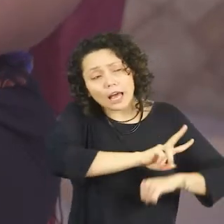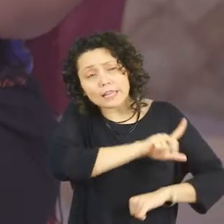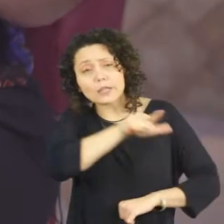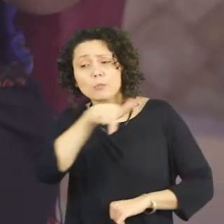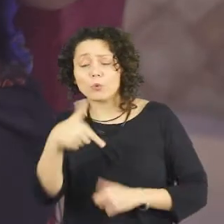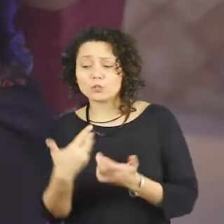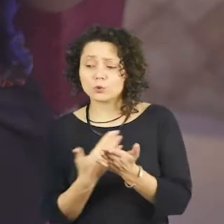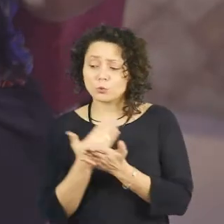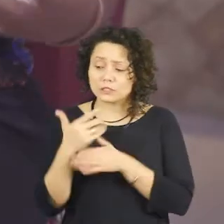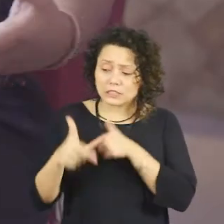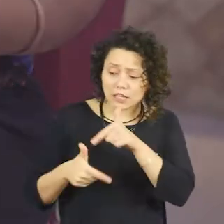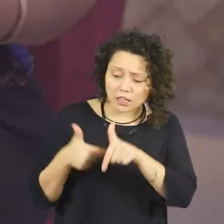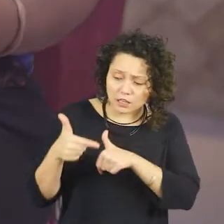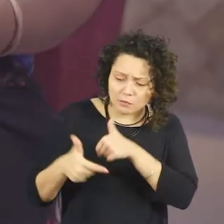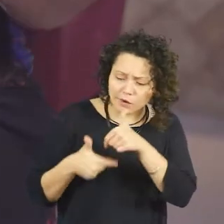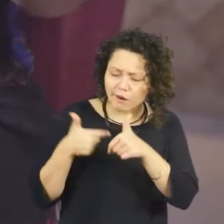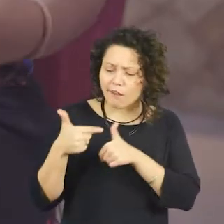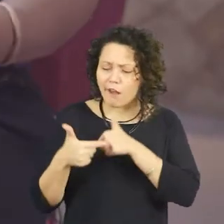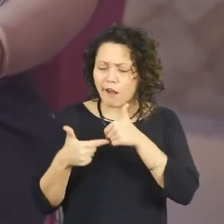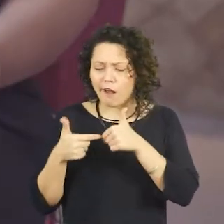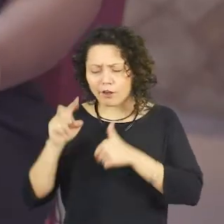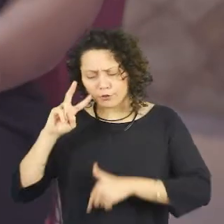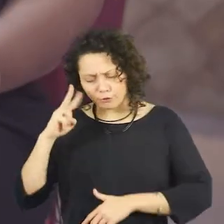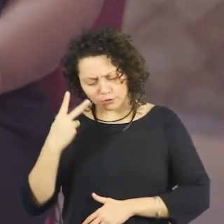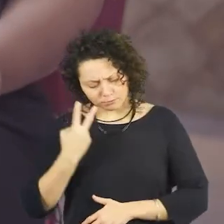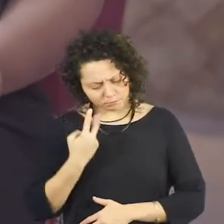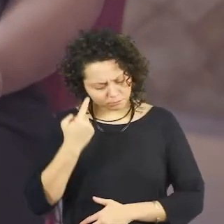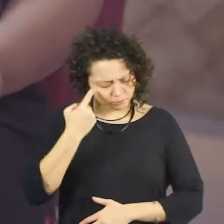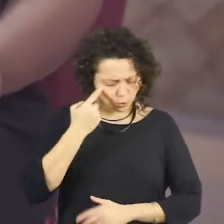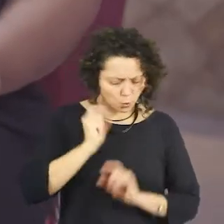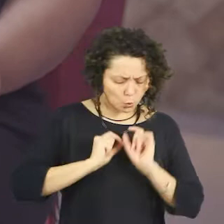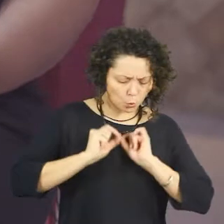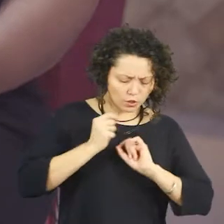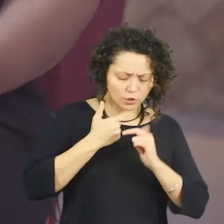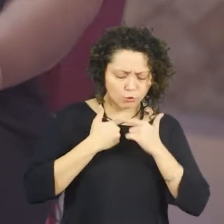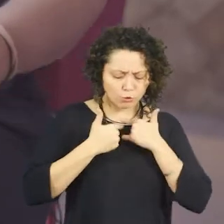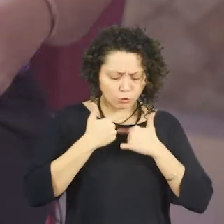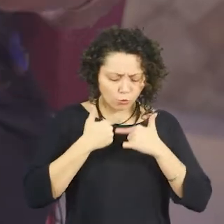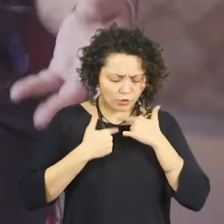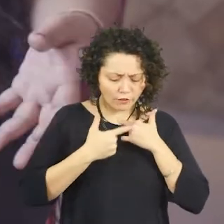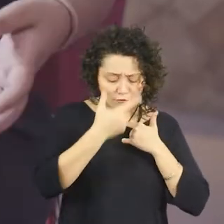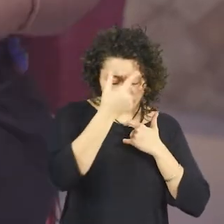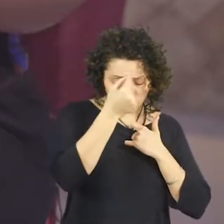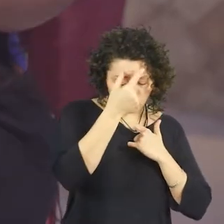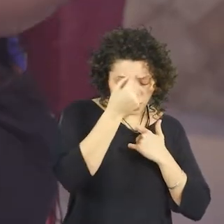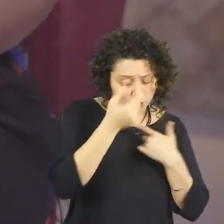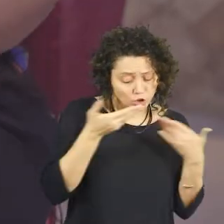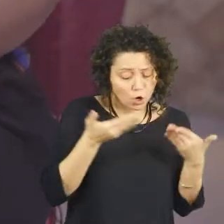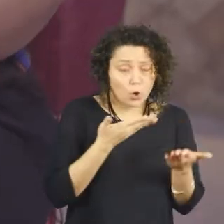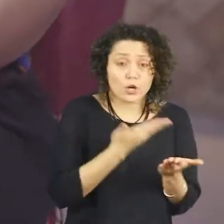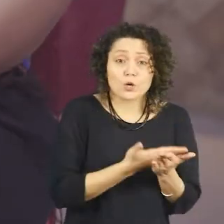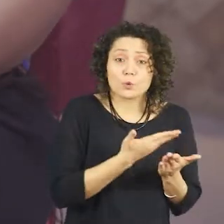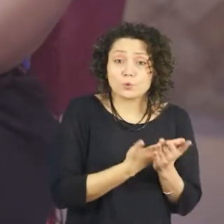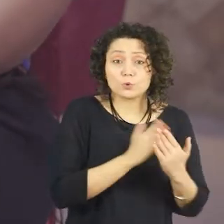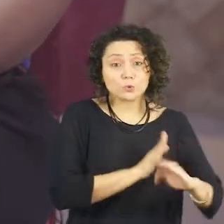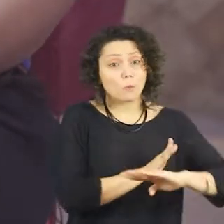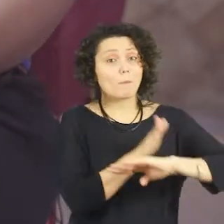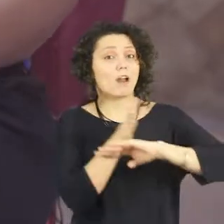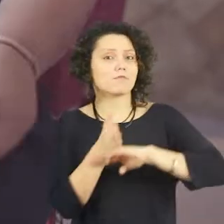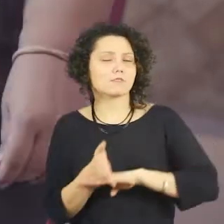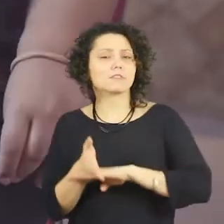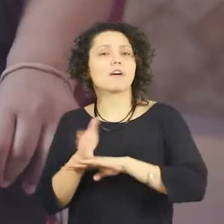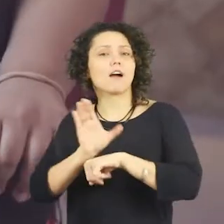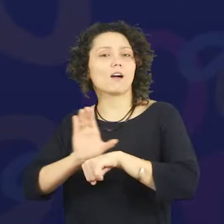comecei a trabalhar e fui me reconhecendo melhor, até decidi o que eu queria fazer de faculdade. E hoje eu estou estudando para entrar no